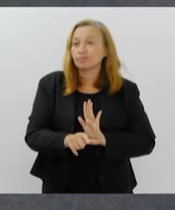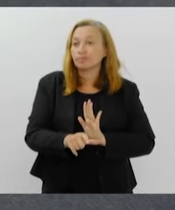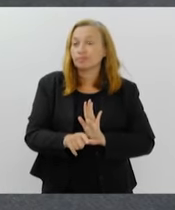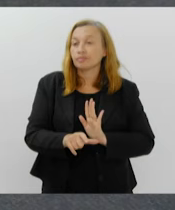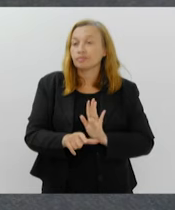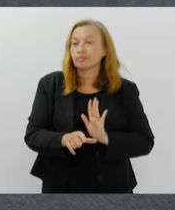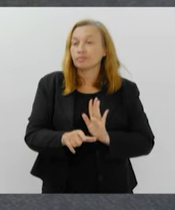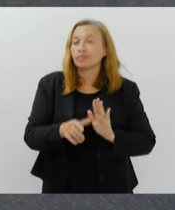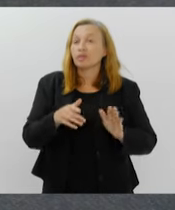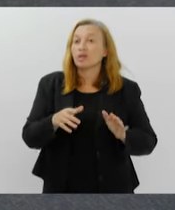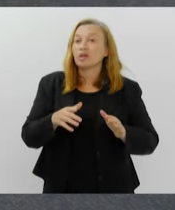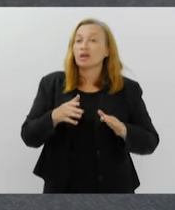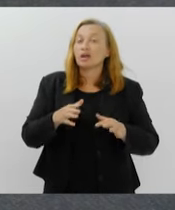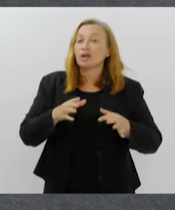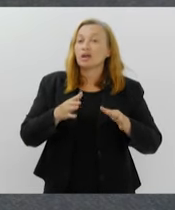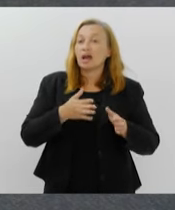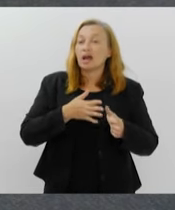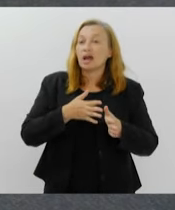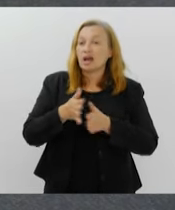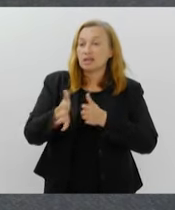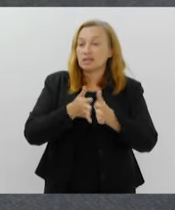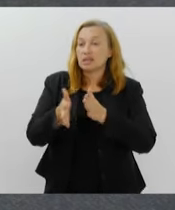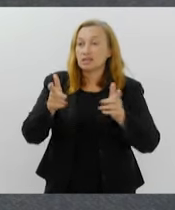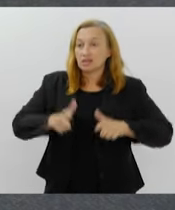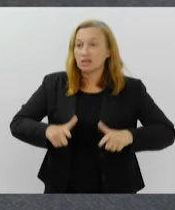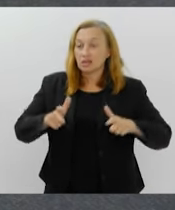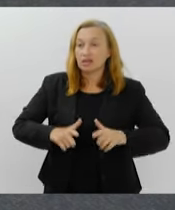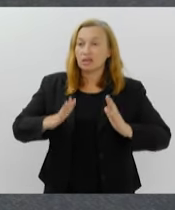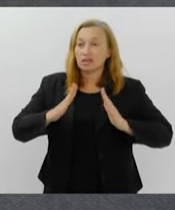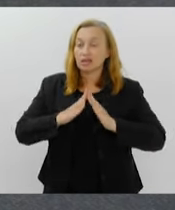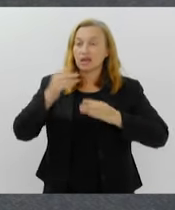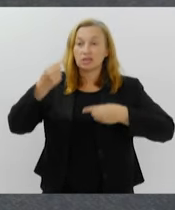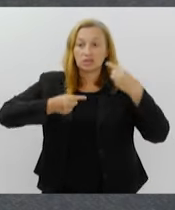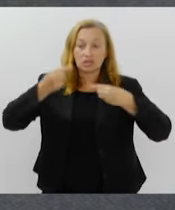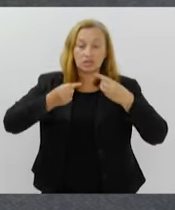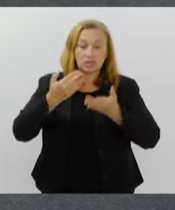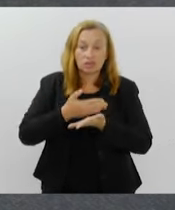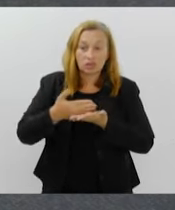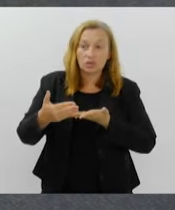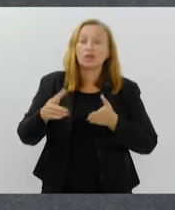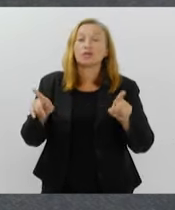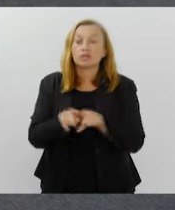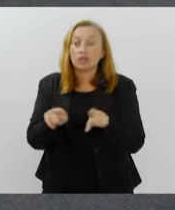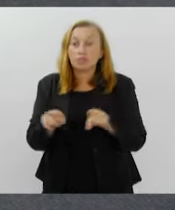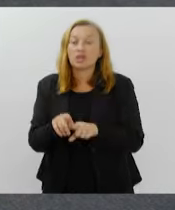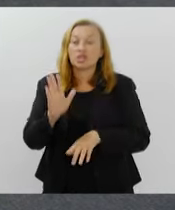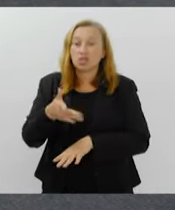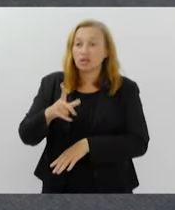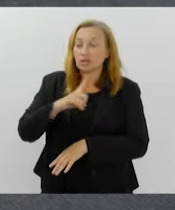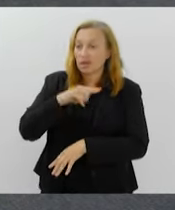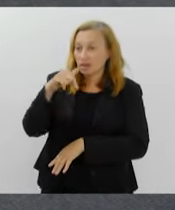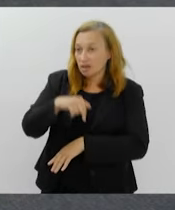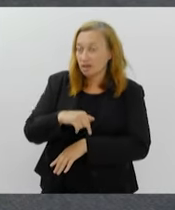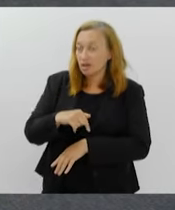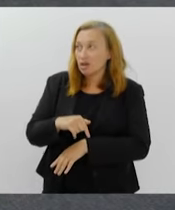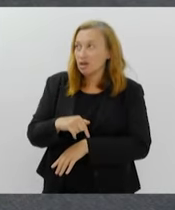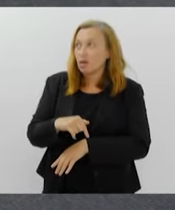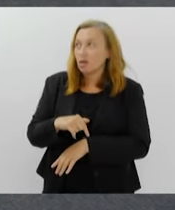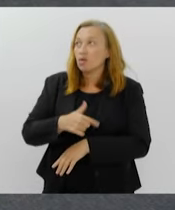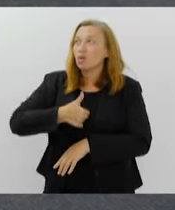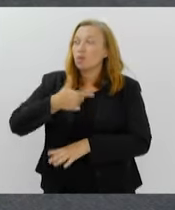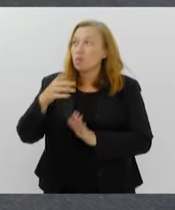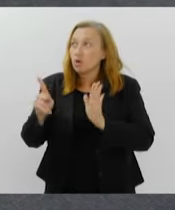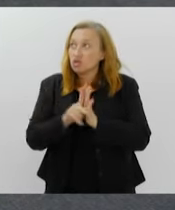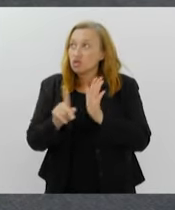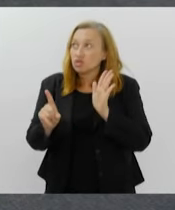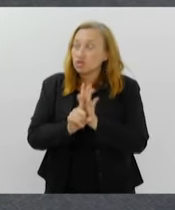espaços então é hora sim dessa casa começar a debater também já existe aqui em em trâmite projeto